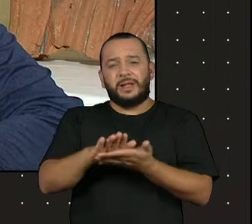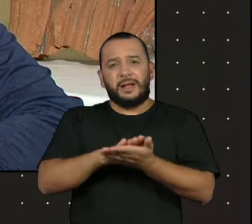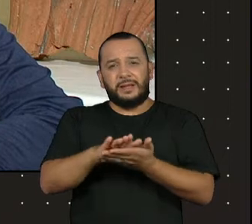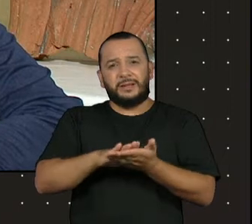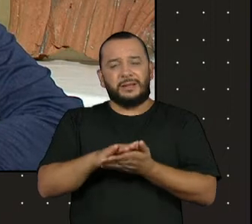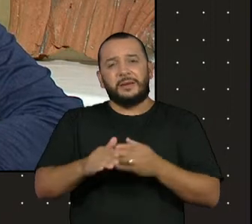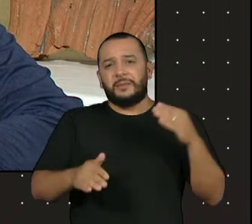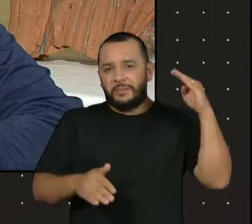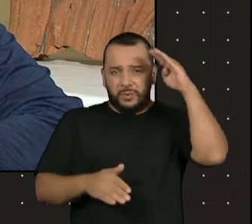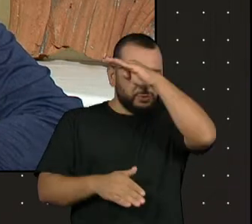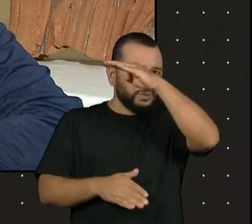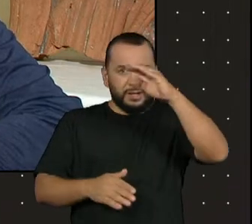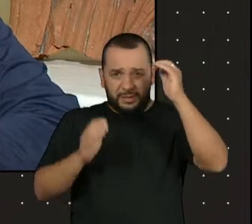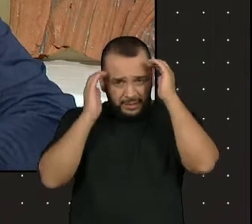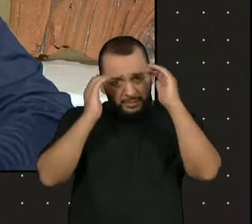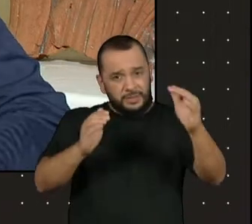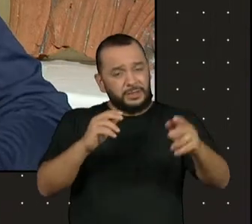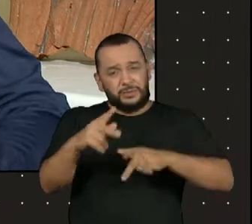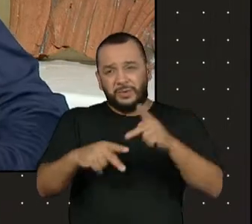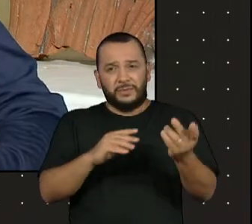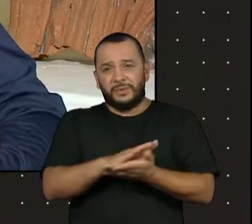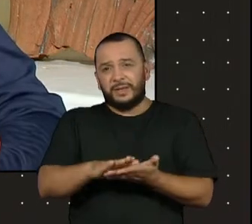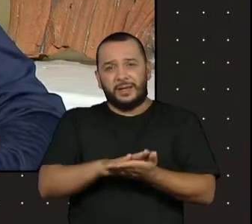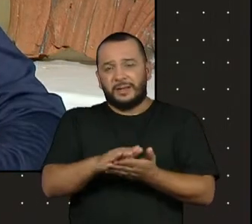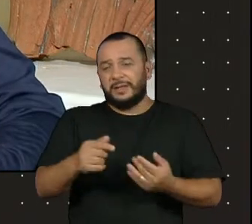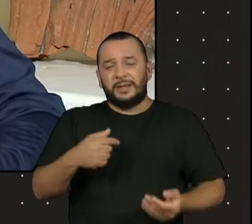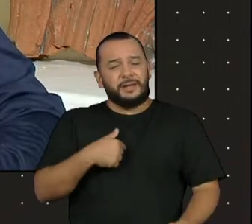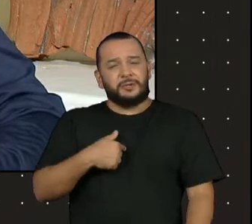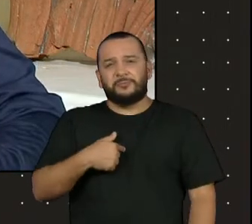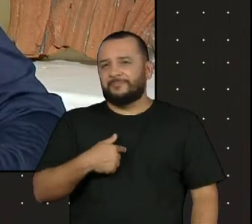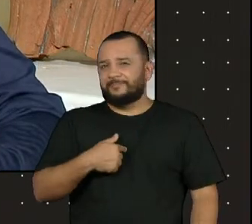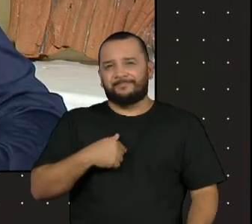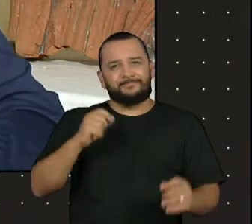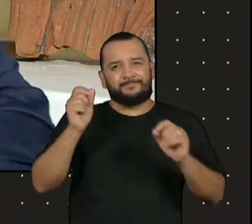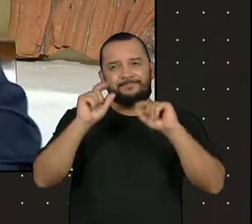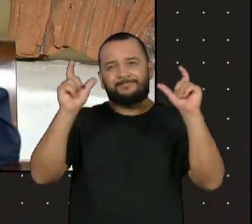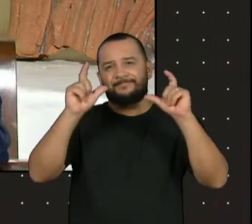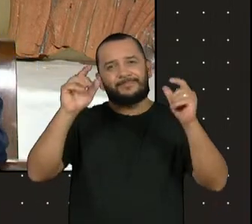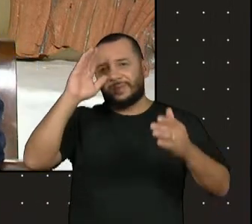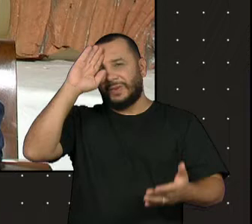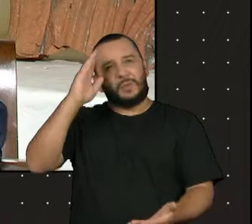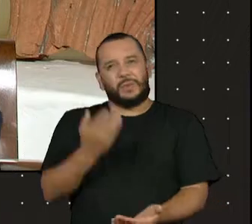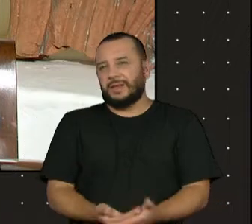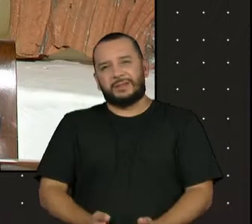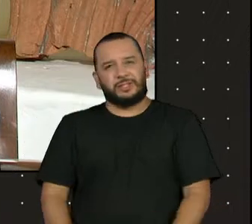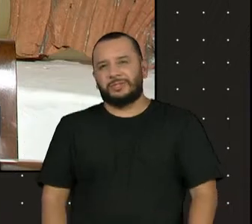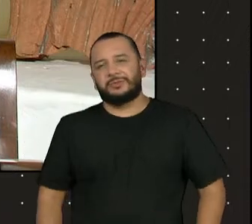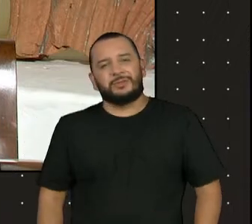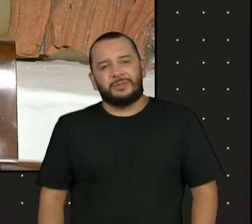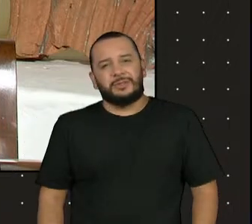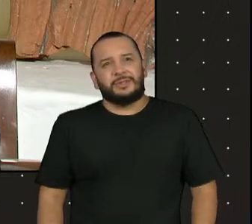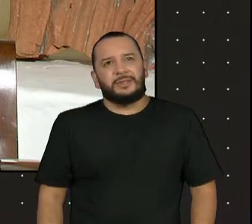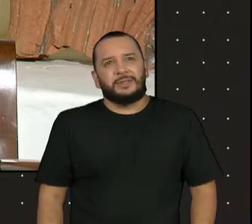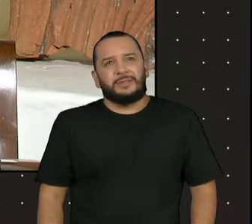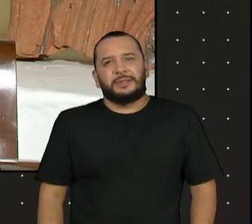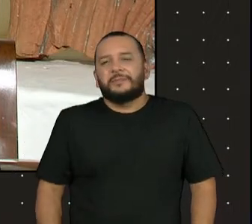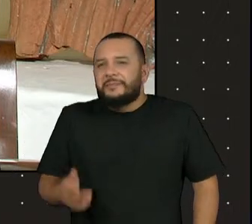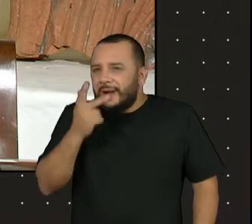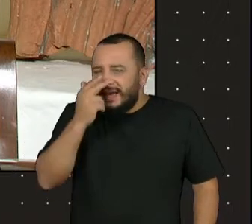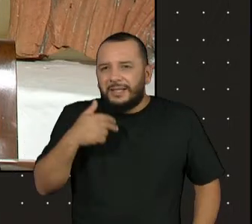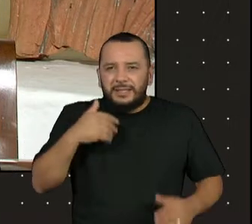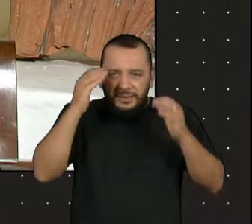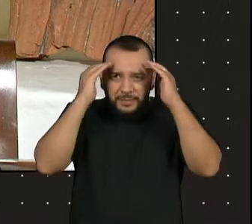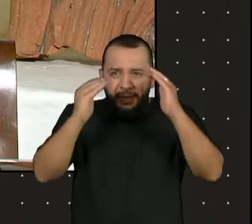Bolsonaro, Zé Celso, é inacreditável. É inacreditável. É o desrespeito ao ser humano, é